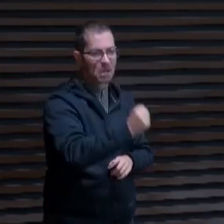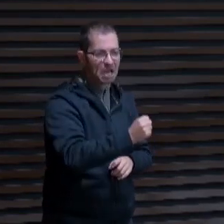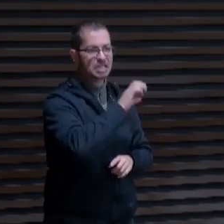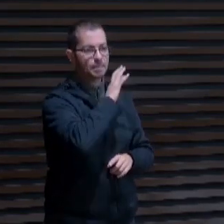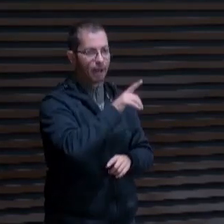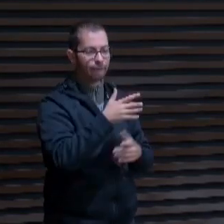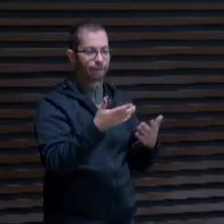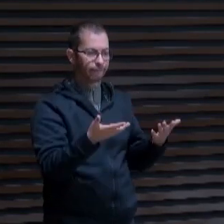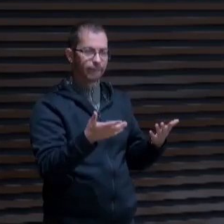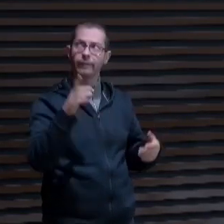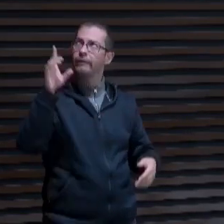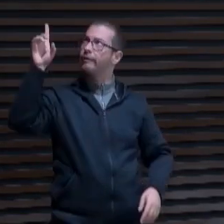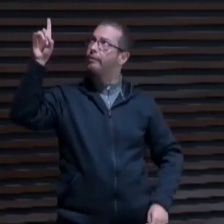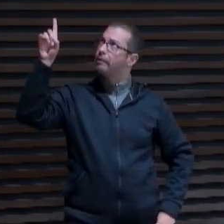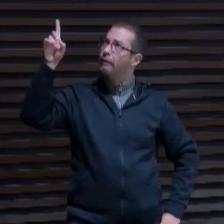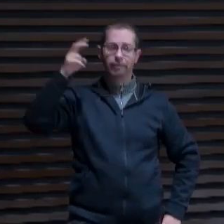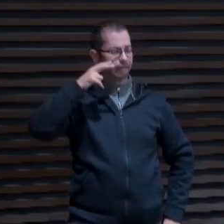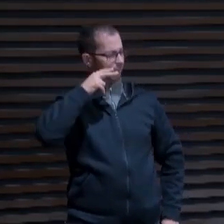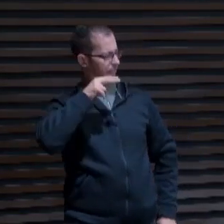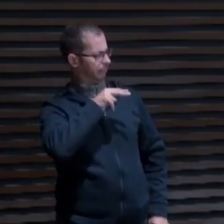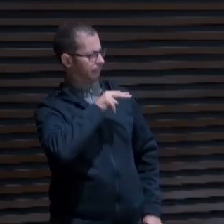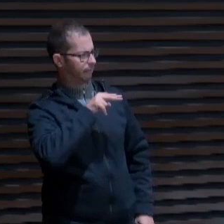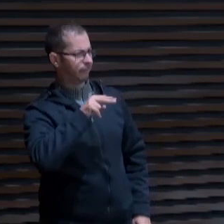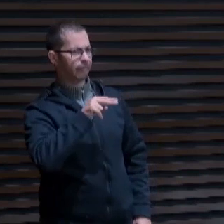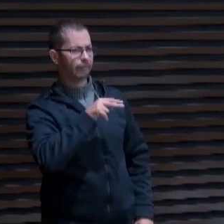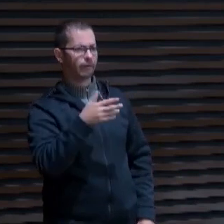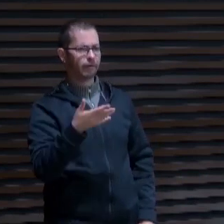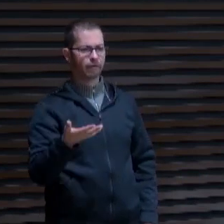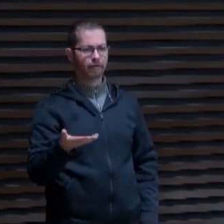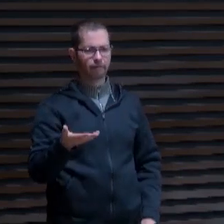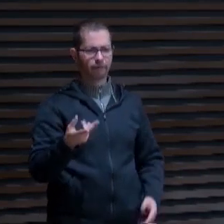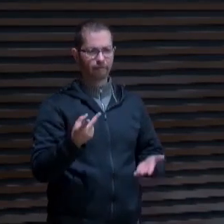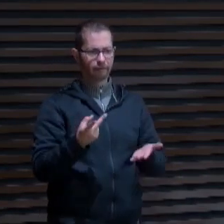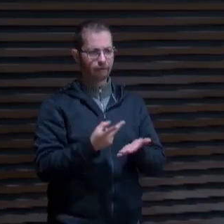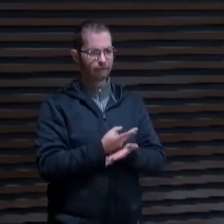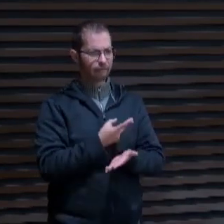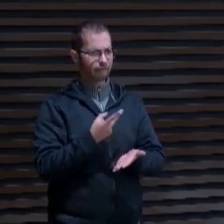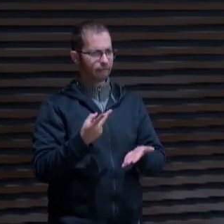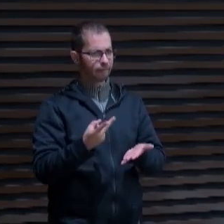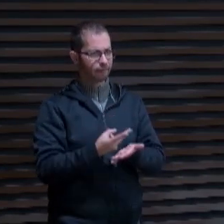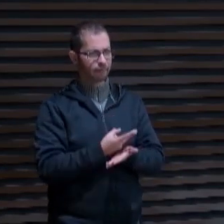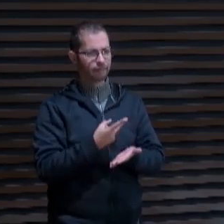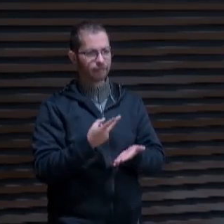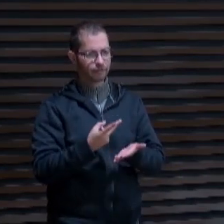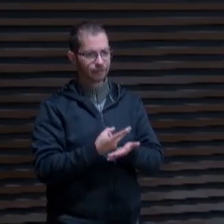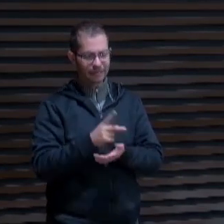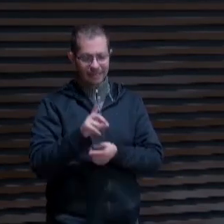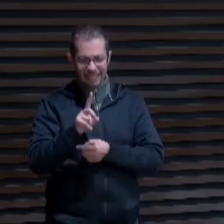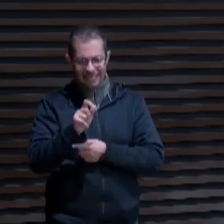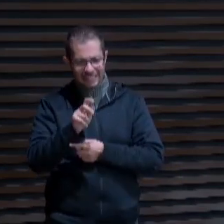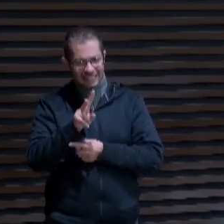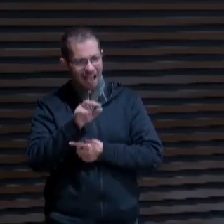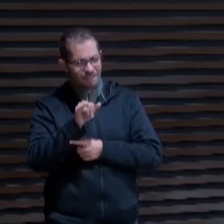Davi não foi suficiente para mudar o coração de Salomão. O exemplo é muito legal, é importante,